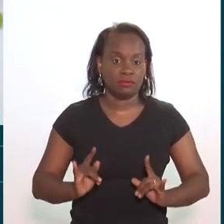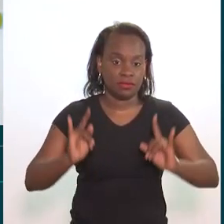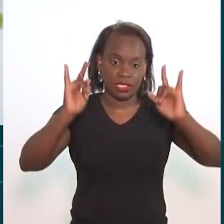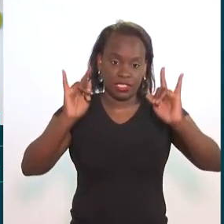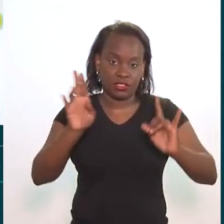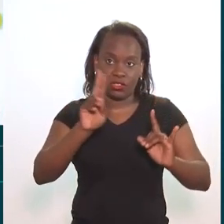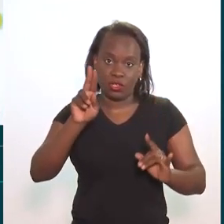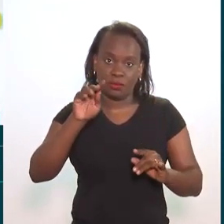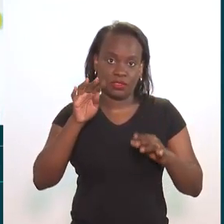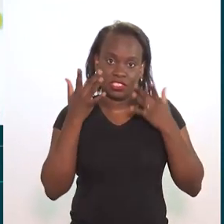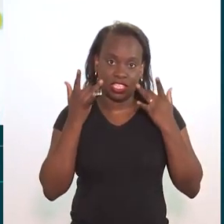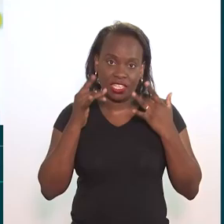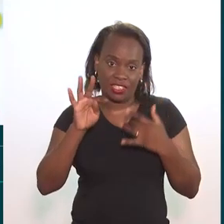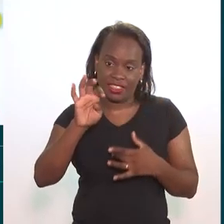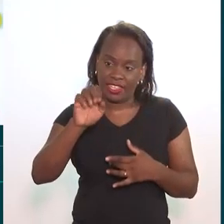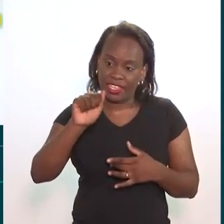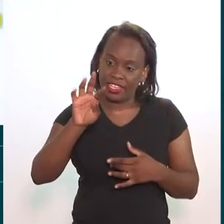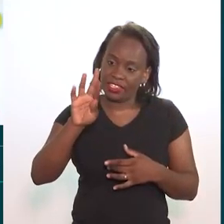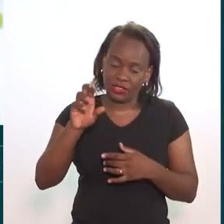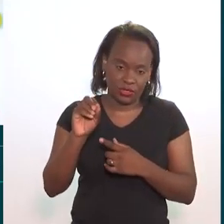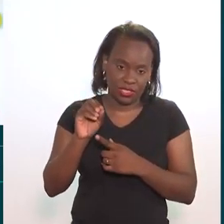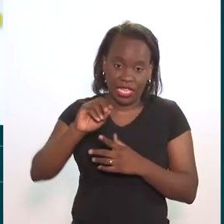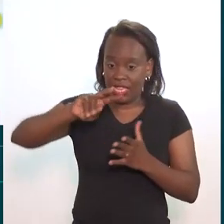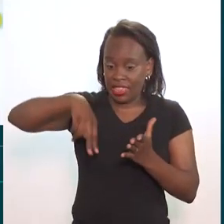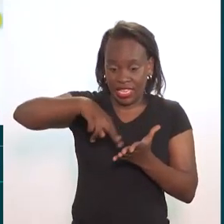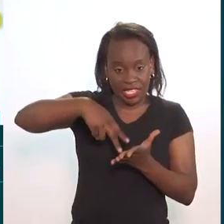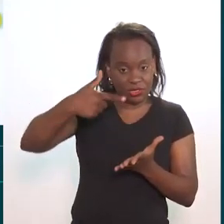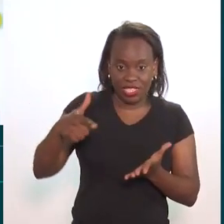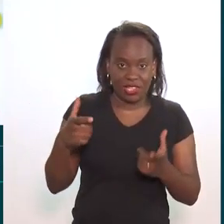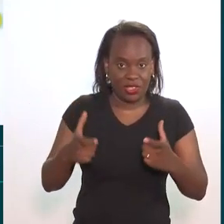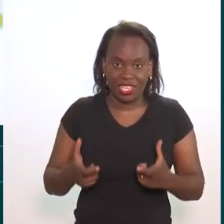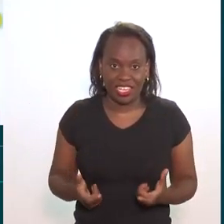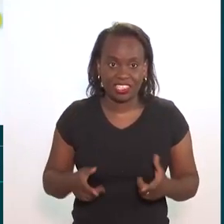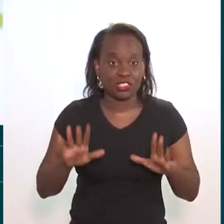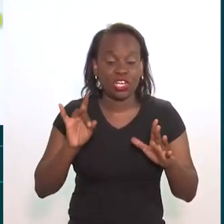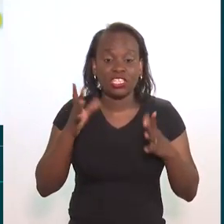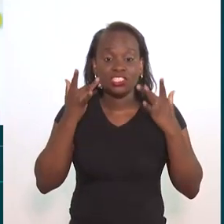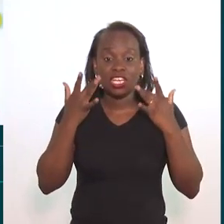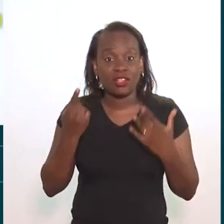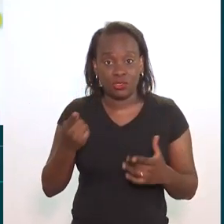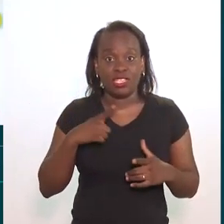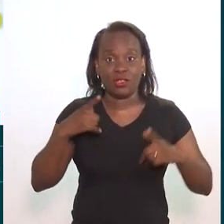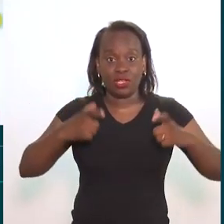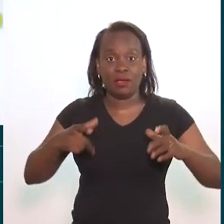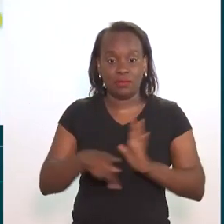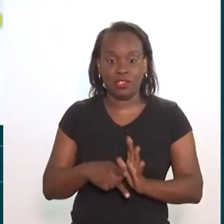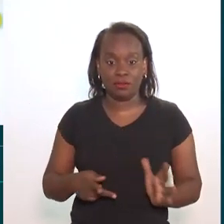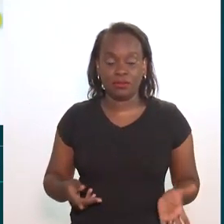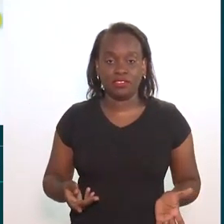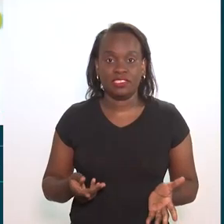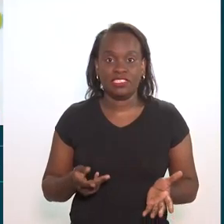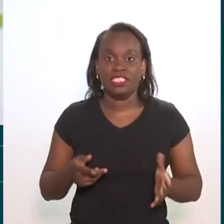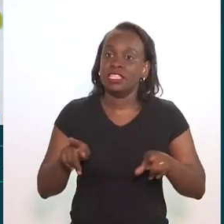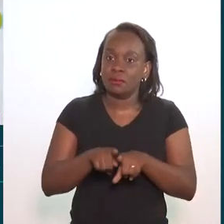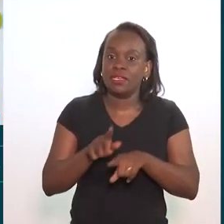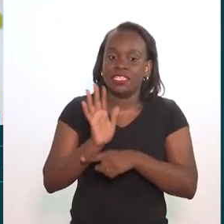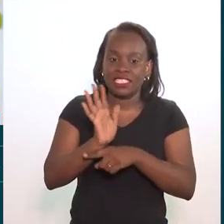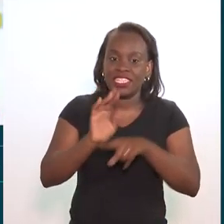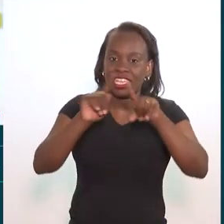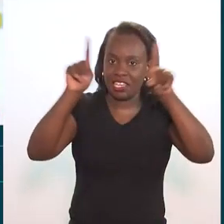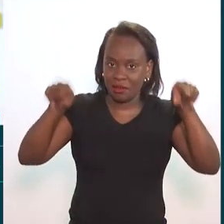um edifício chamado teatro, né? Dança não tem lugar dança, o lugar. O teatro ganhou o lugar teatro. Realmente É